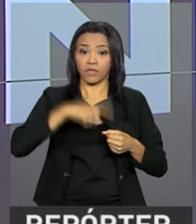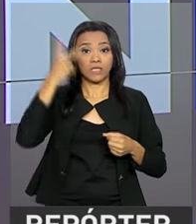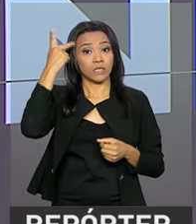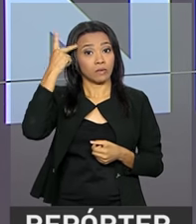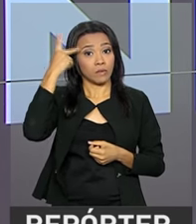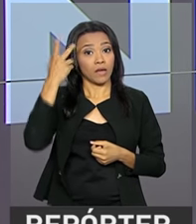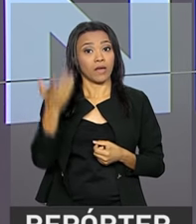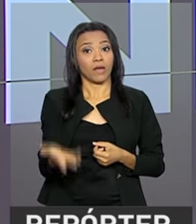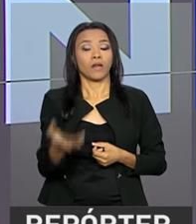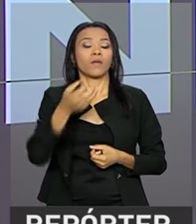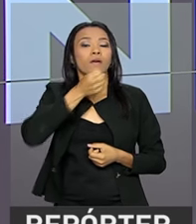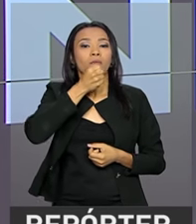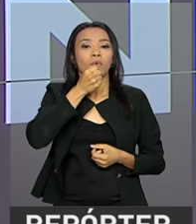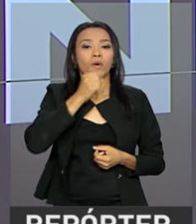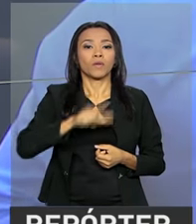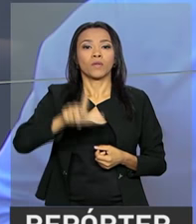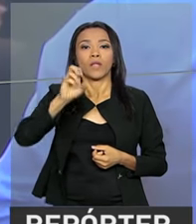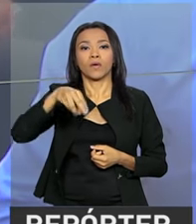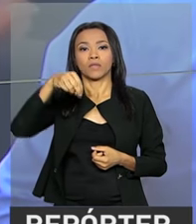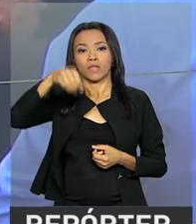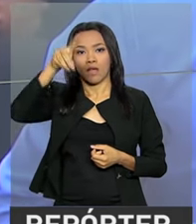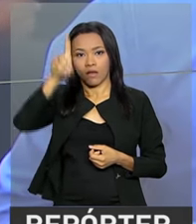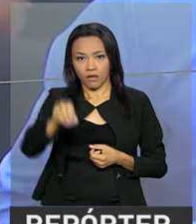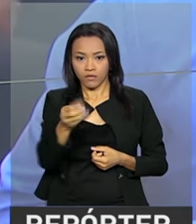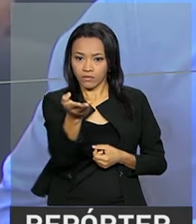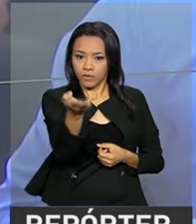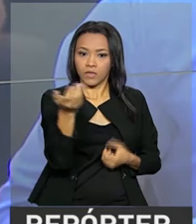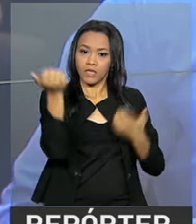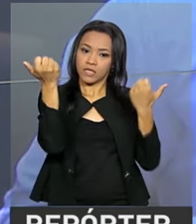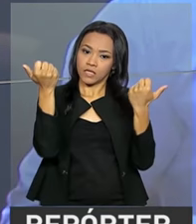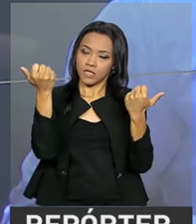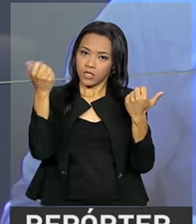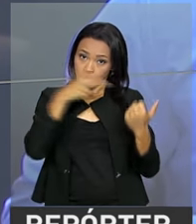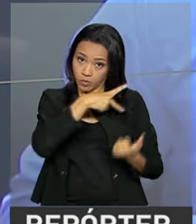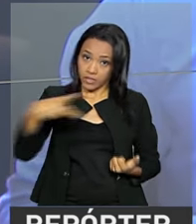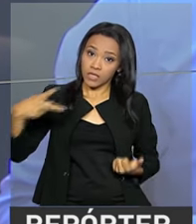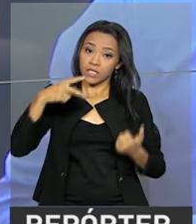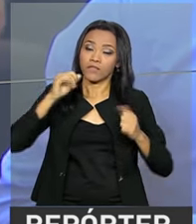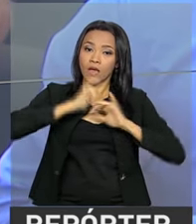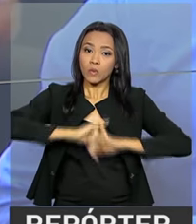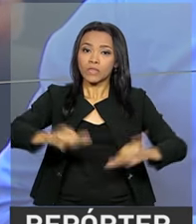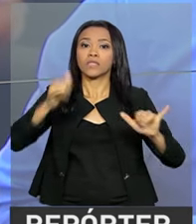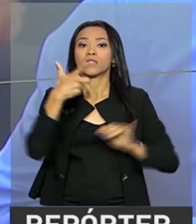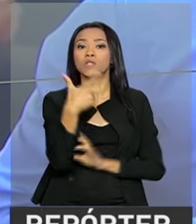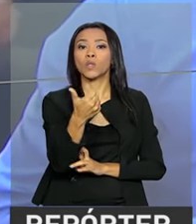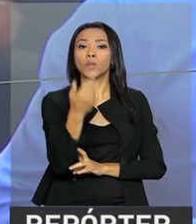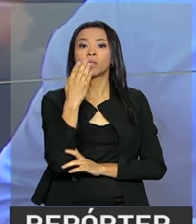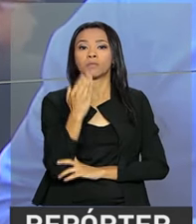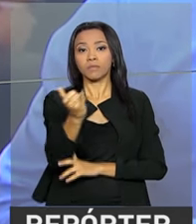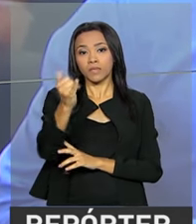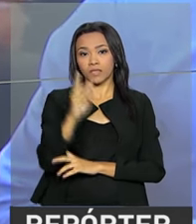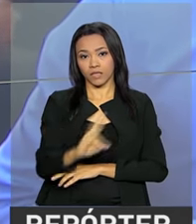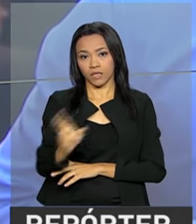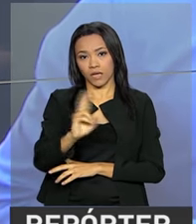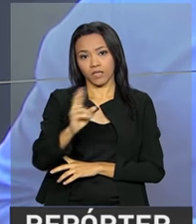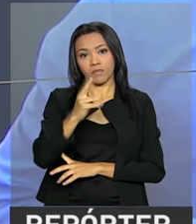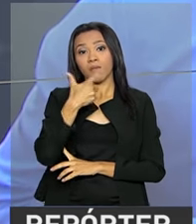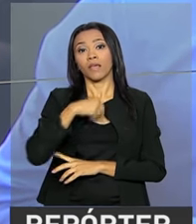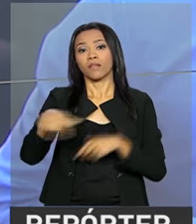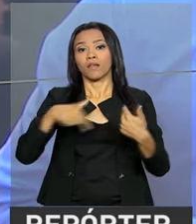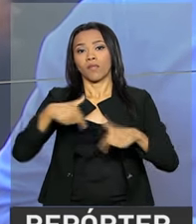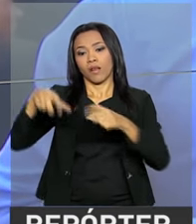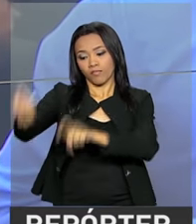São Paulo, onde está o repórter Leonardo Meira, onde o presidente vai anunciar 12 bilhões de reais para os agricultores de todo o